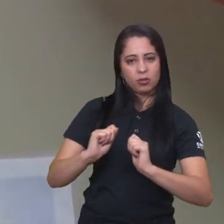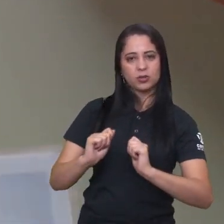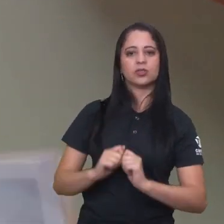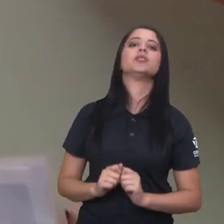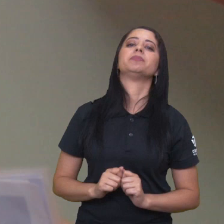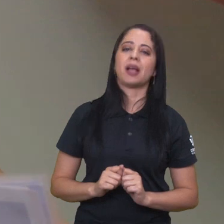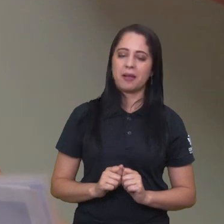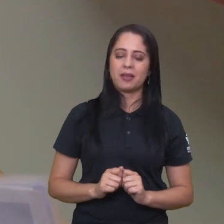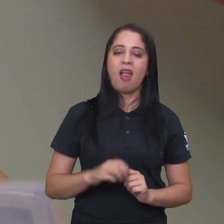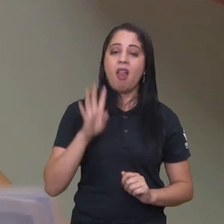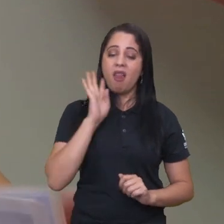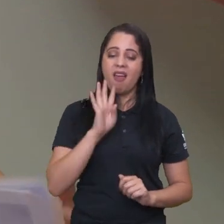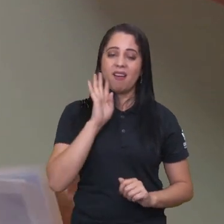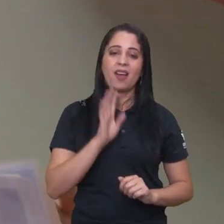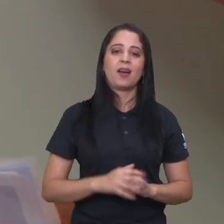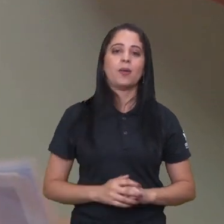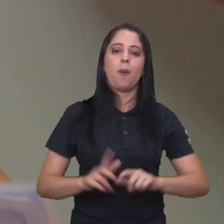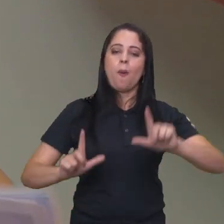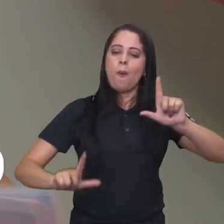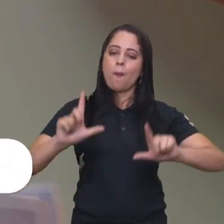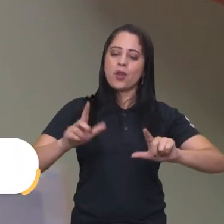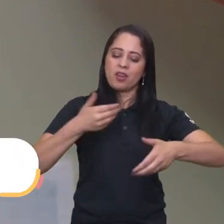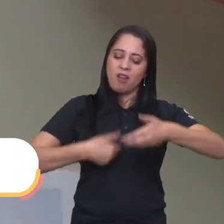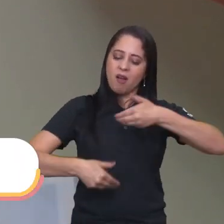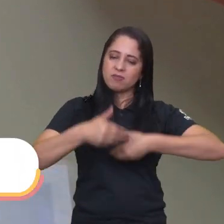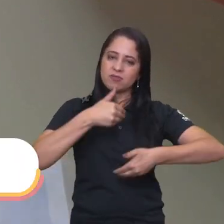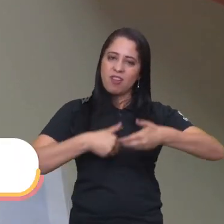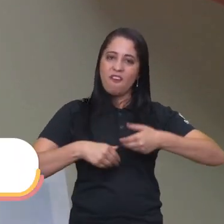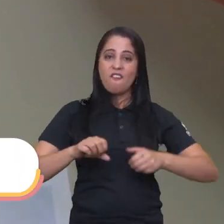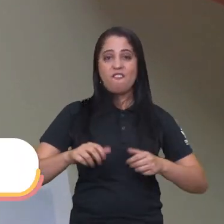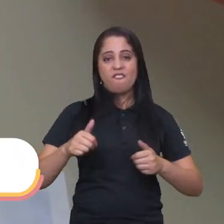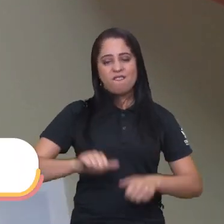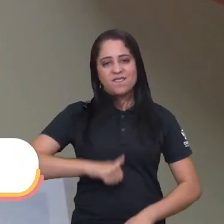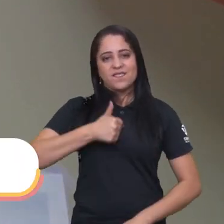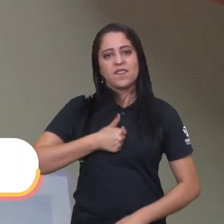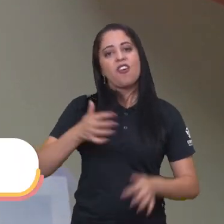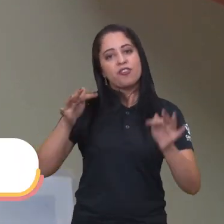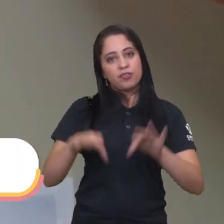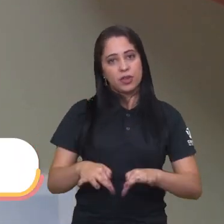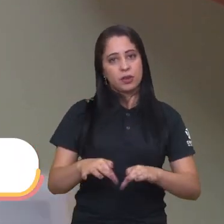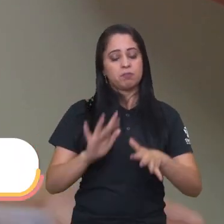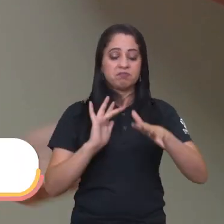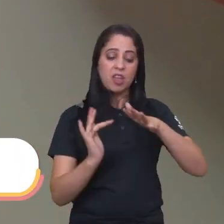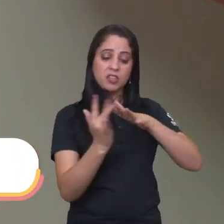história, vivendo uma vida que vale a pena. O De Bem com Você de hoje fica por